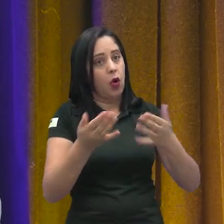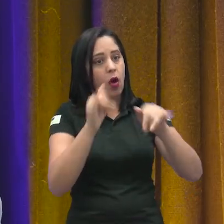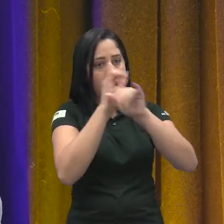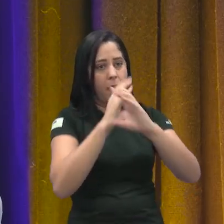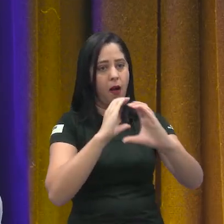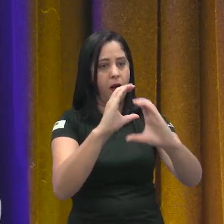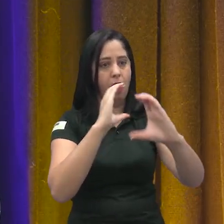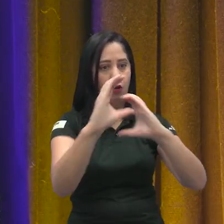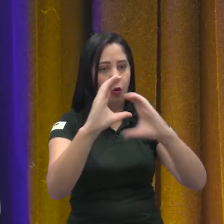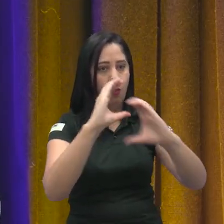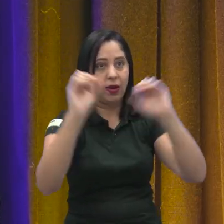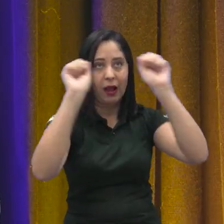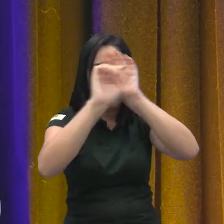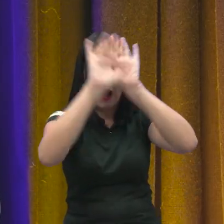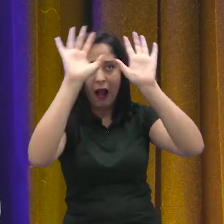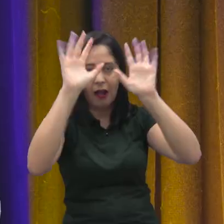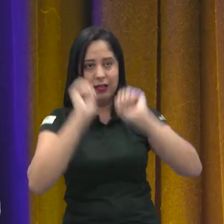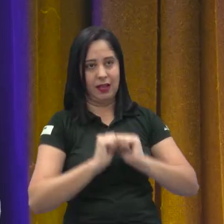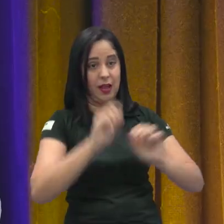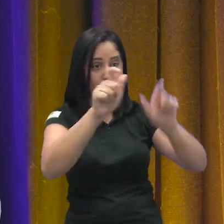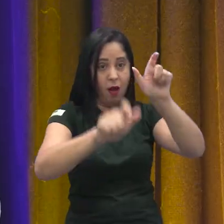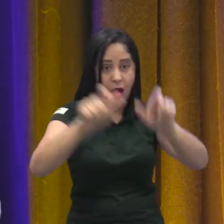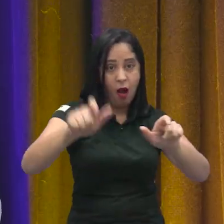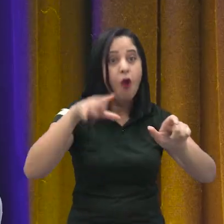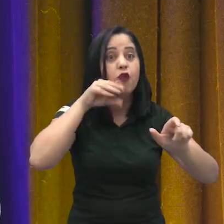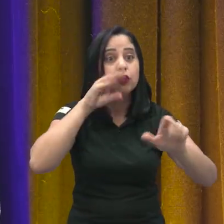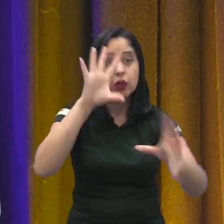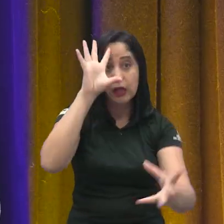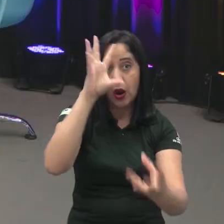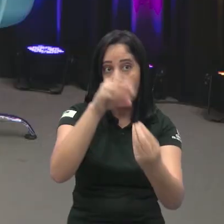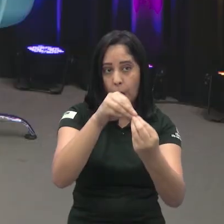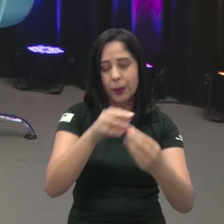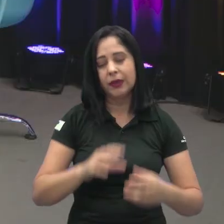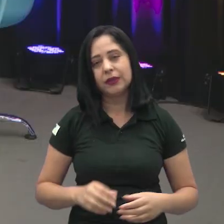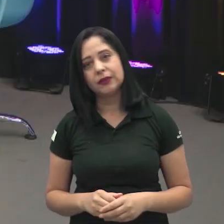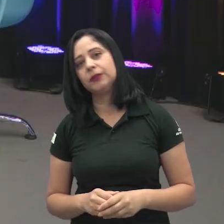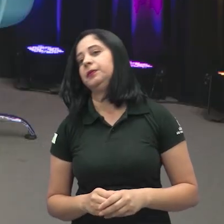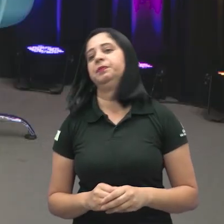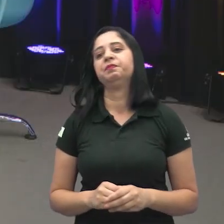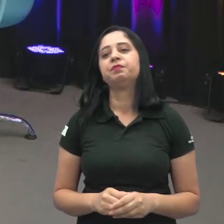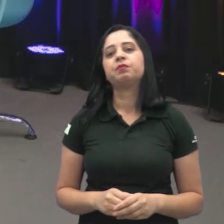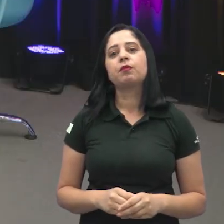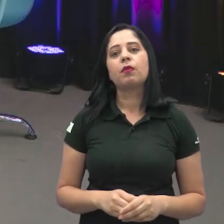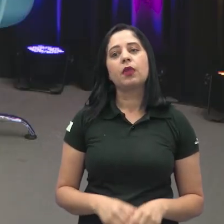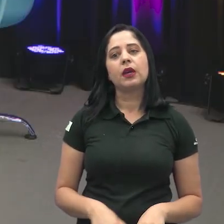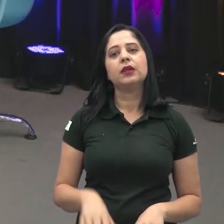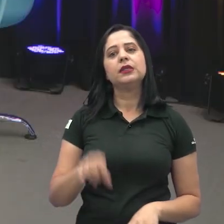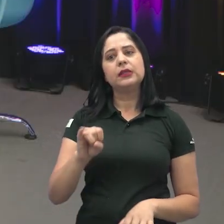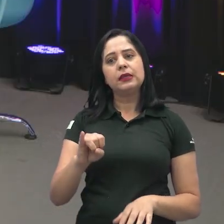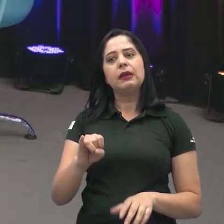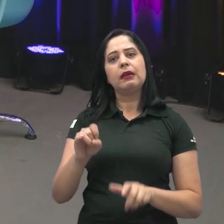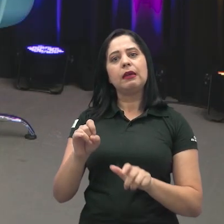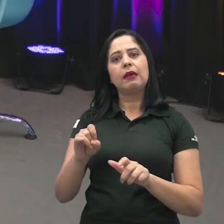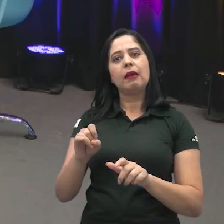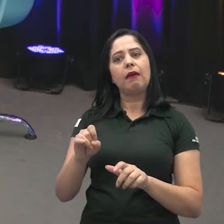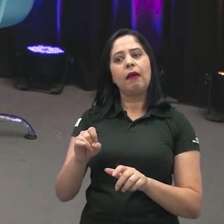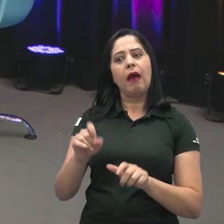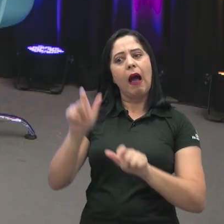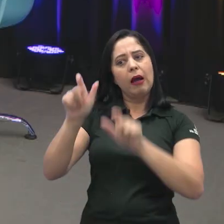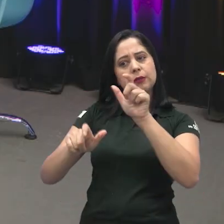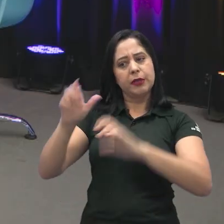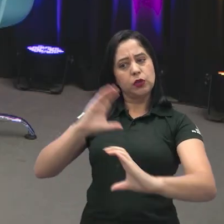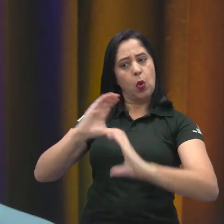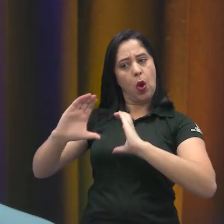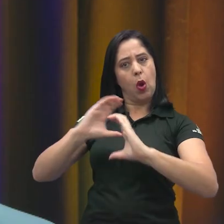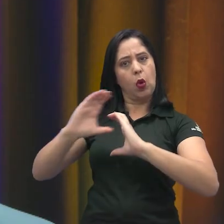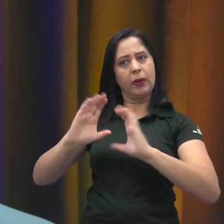a equipe e automaticamente para nós também, para o nosso negócio prosperar. E, na verdade, você tendo clareza, você consegue posicionar para